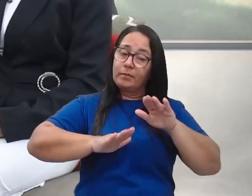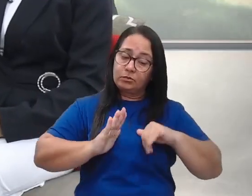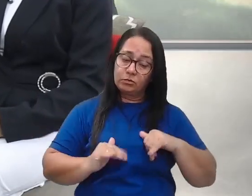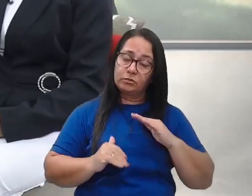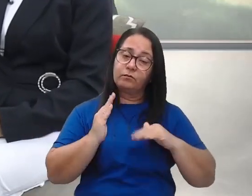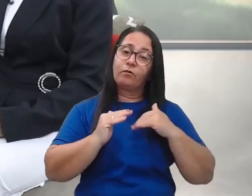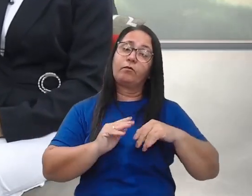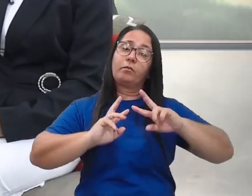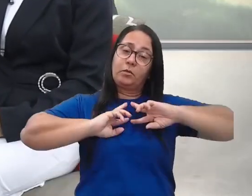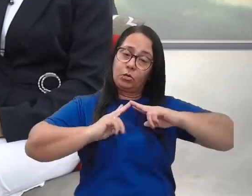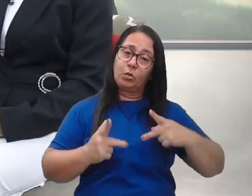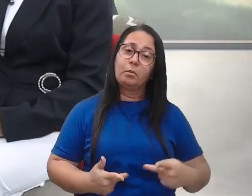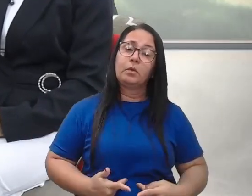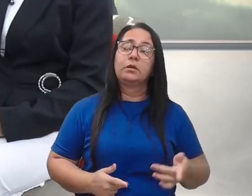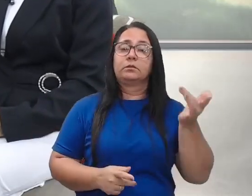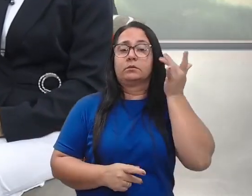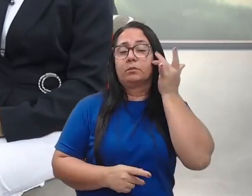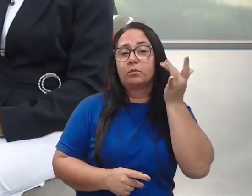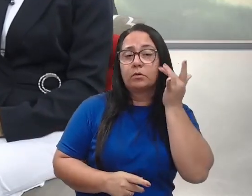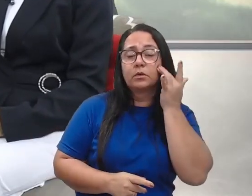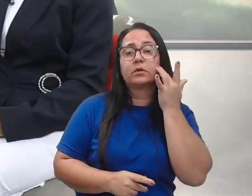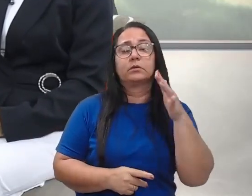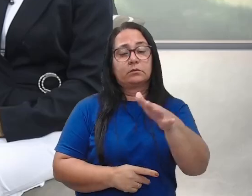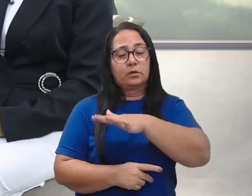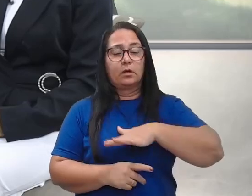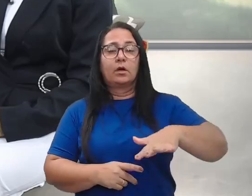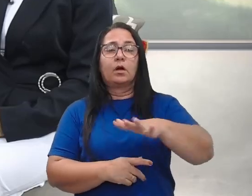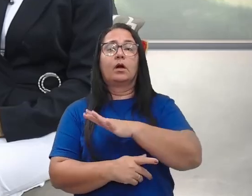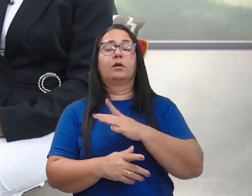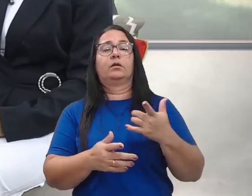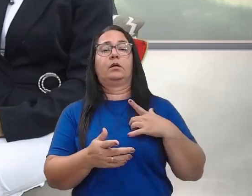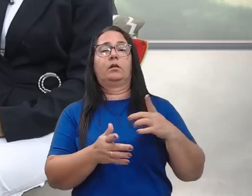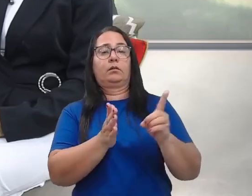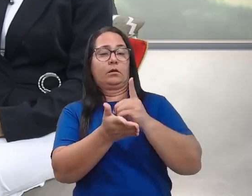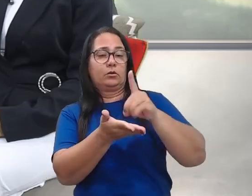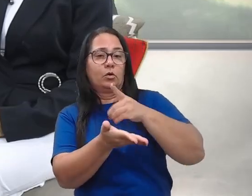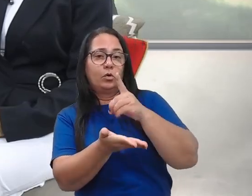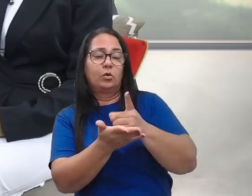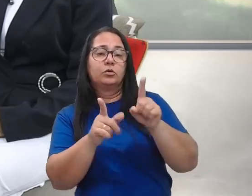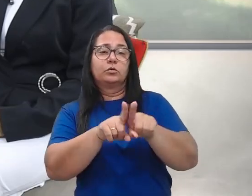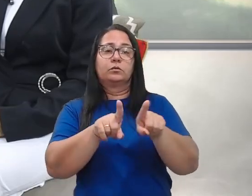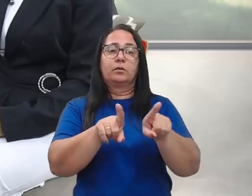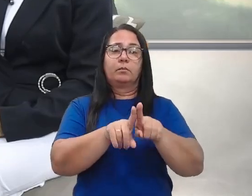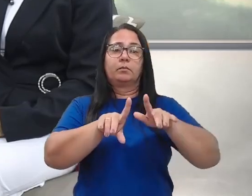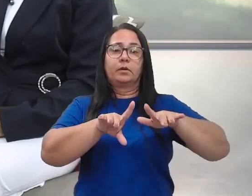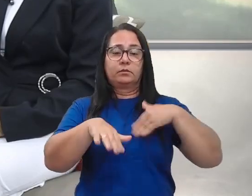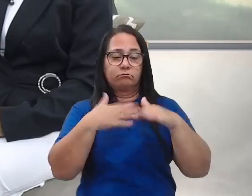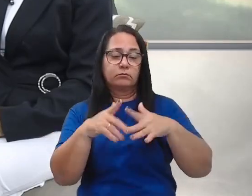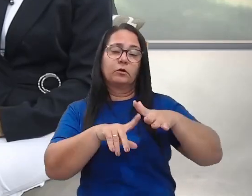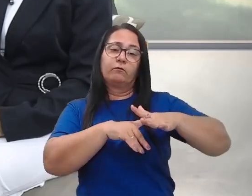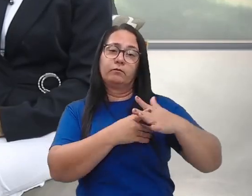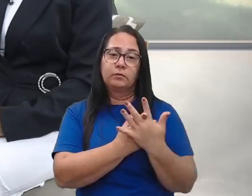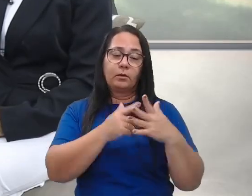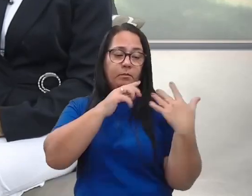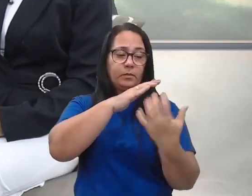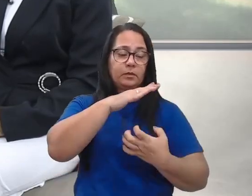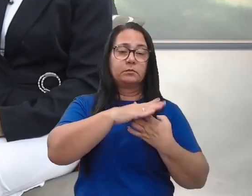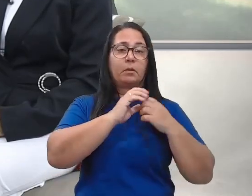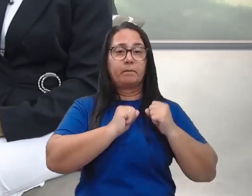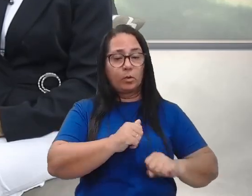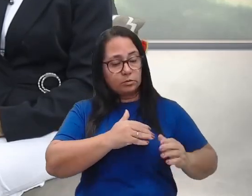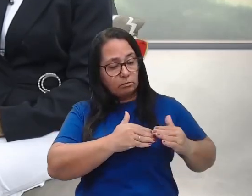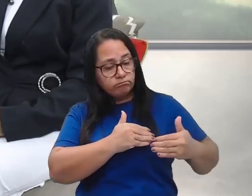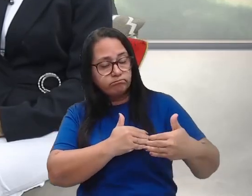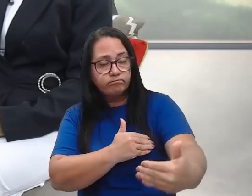digo do ambiente tecnológico que desenvolvem ferramentas, né, artifícios para que as empresas possam avançar, da mesma forma